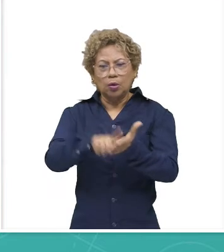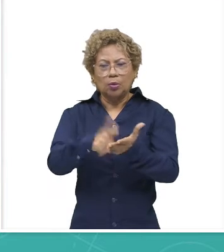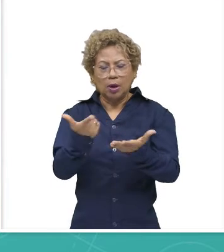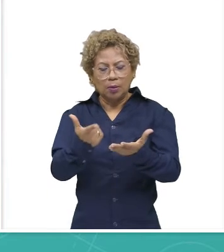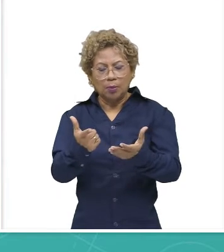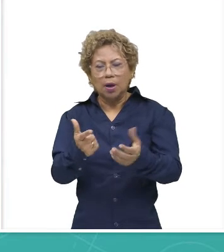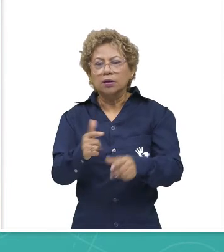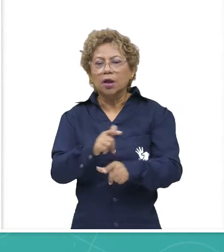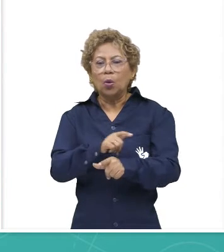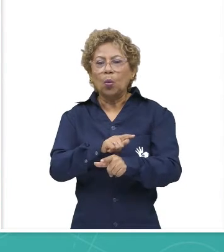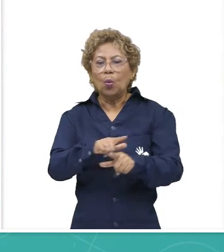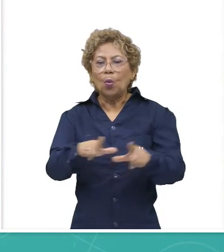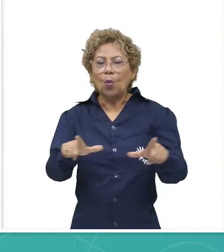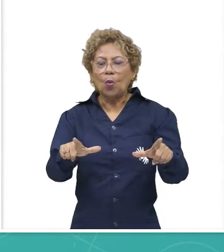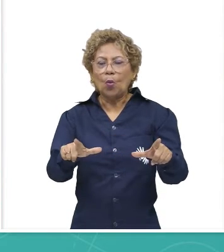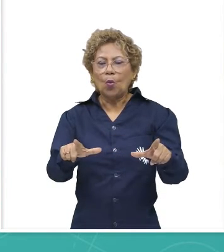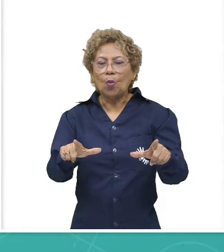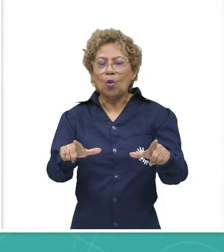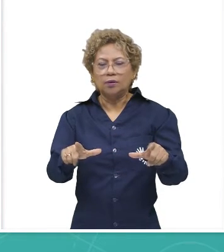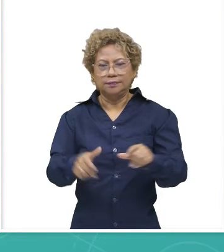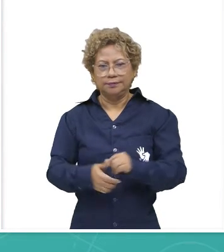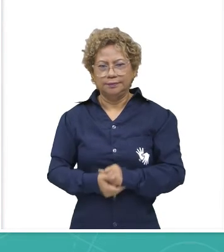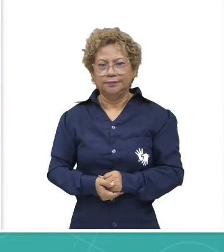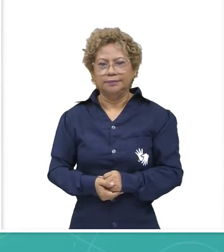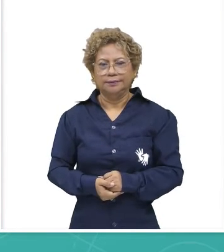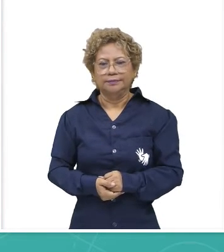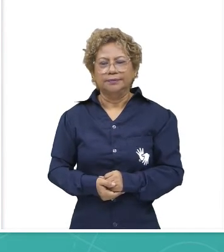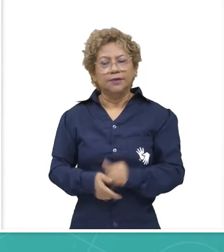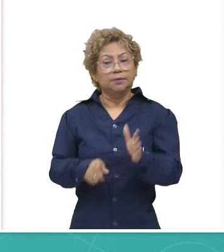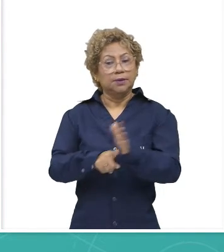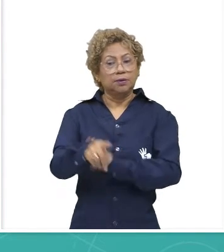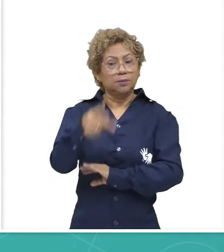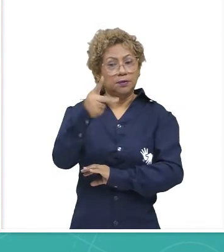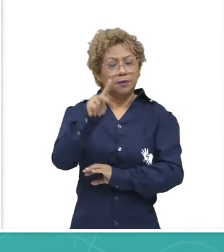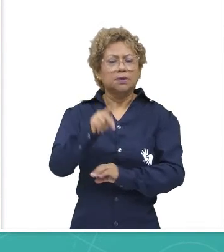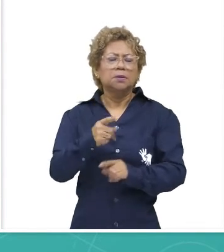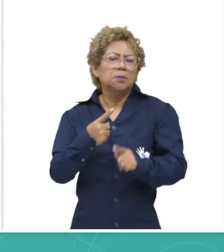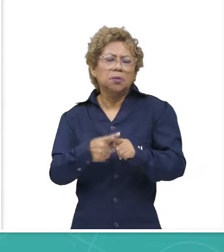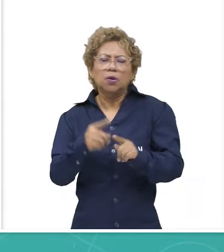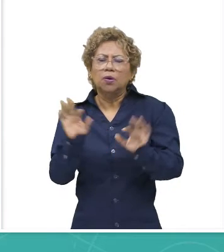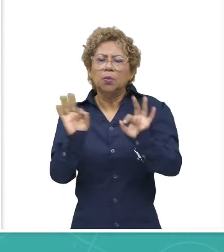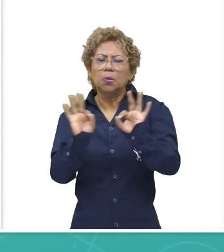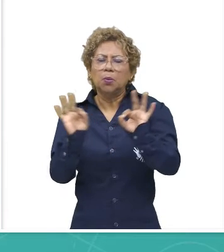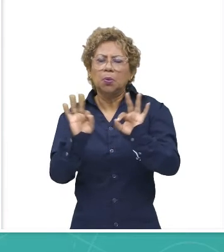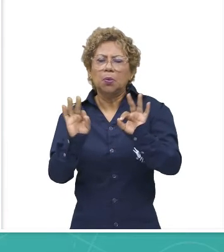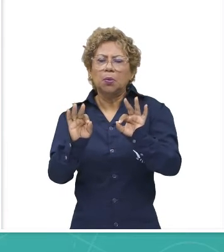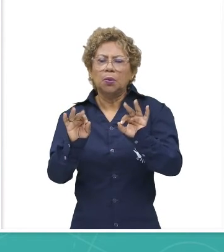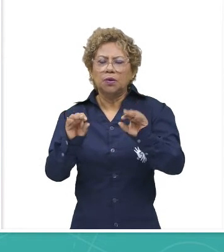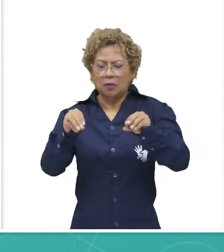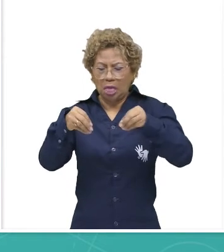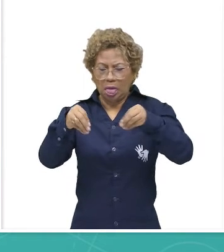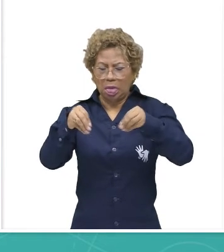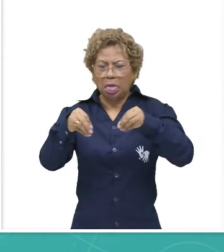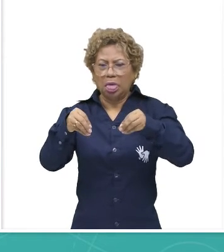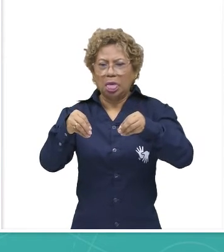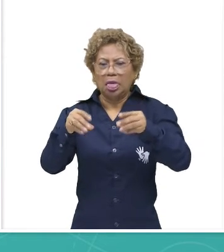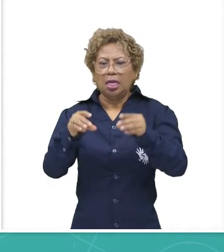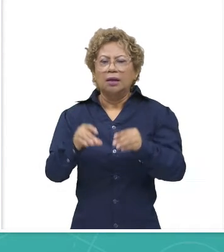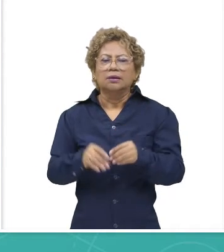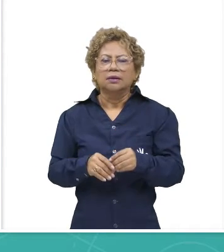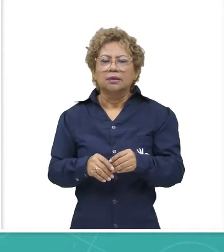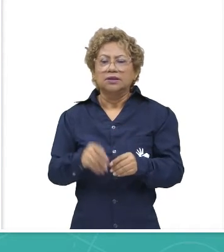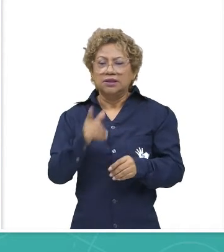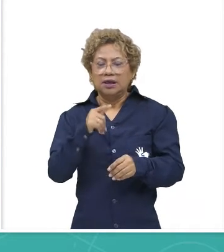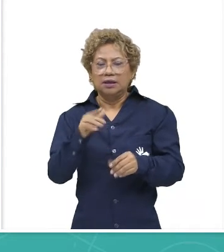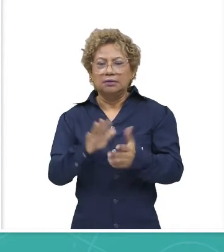que isso aconteceu? Isso é uma boa pergunta para vocês. Por que será que não molhou o papel no fundo do copo? Porque tem